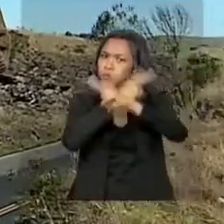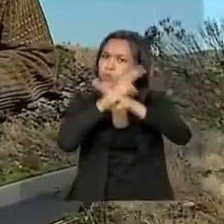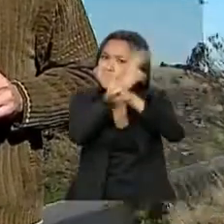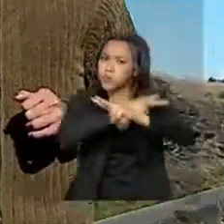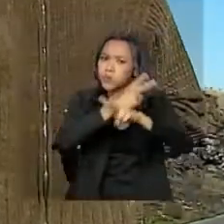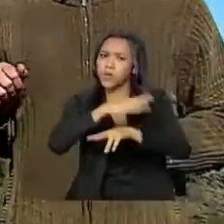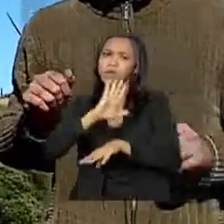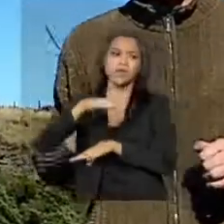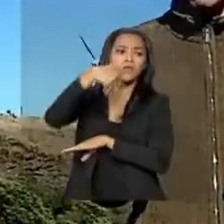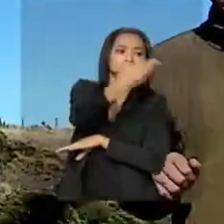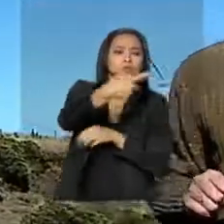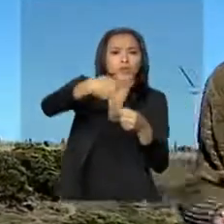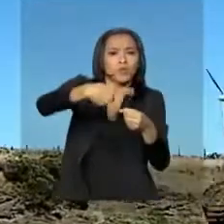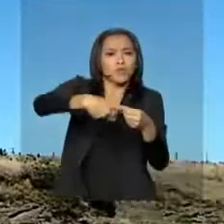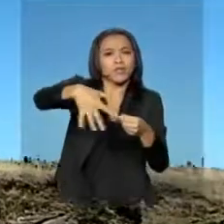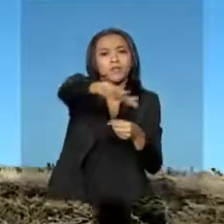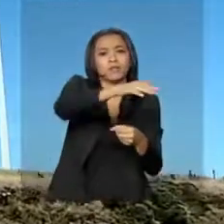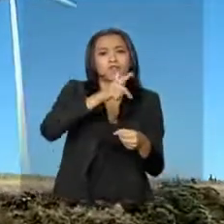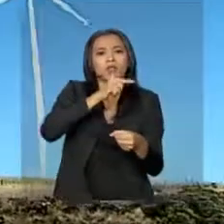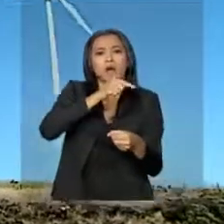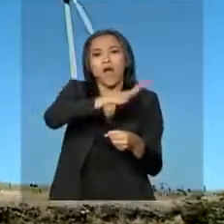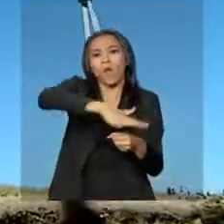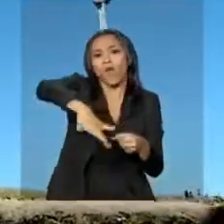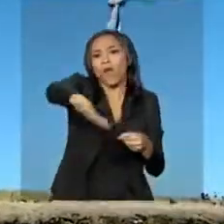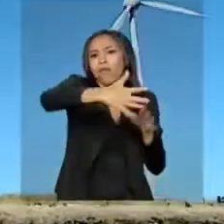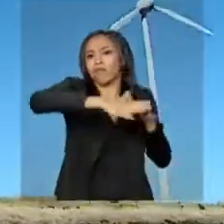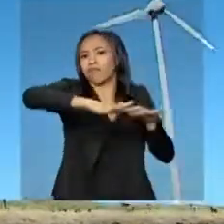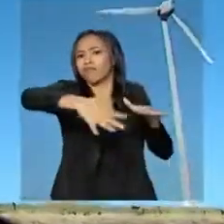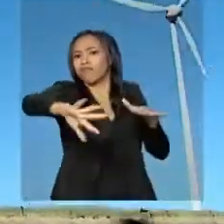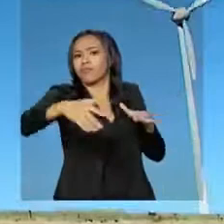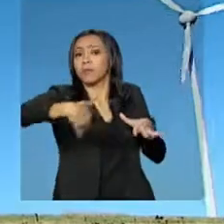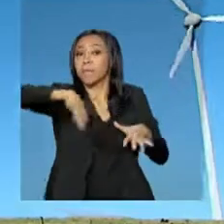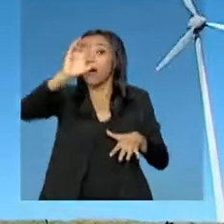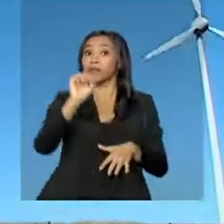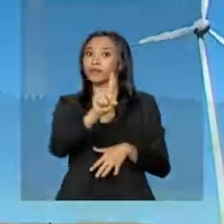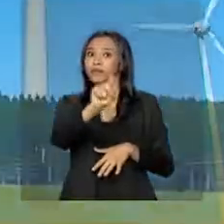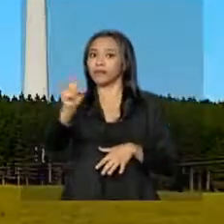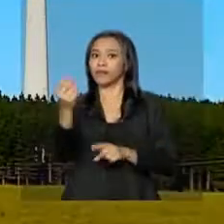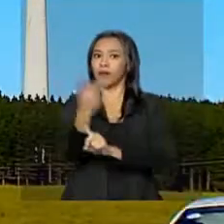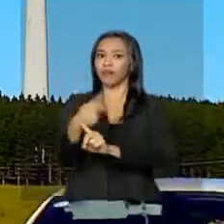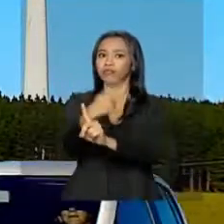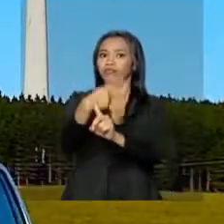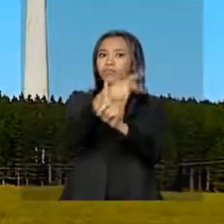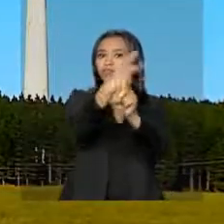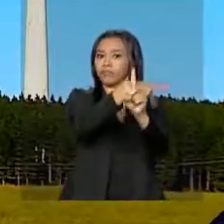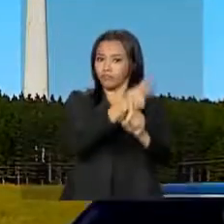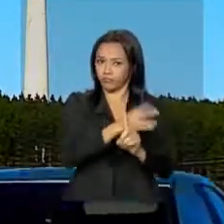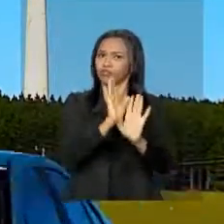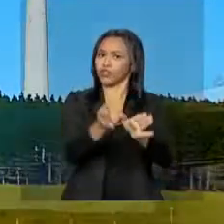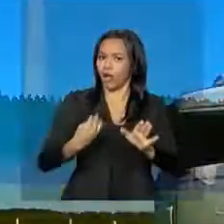município catarinense de Água Doce, já são mais de 100 aerogeradores em funcionamento.